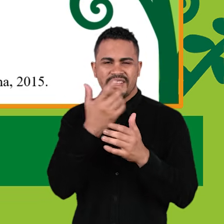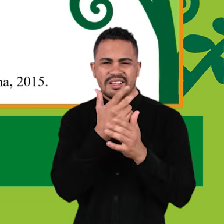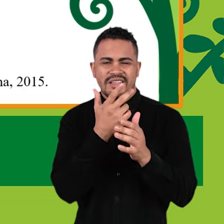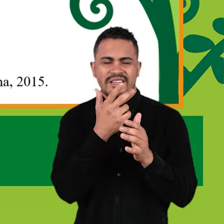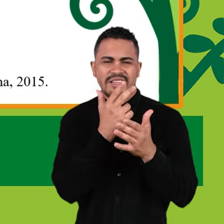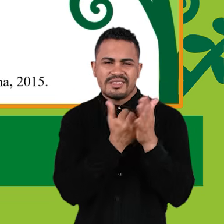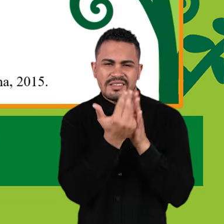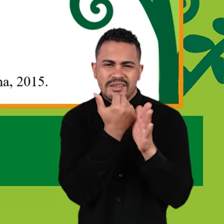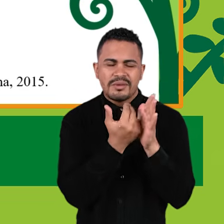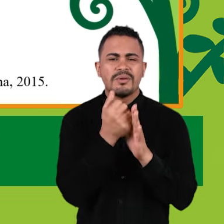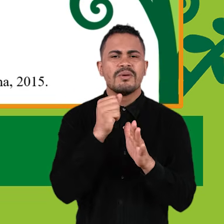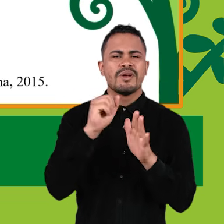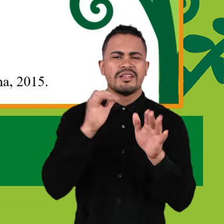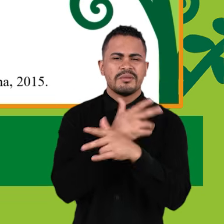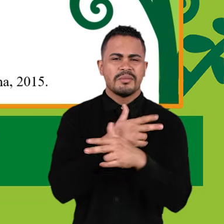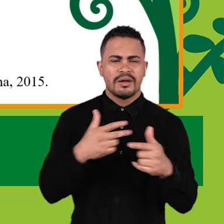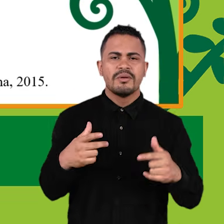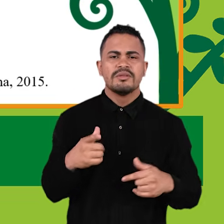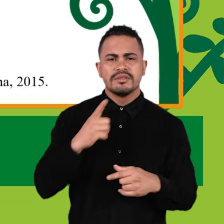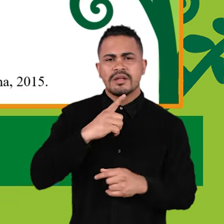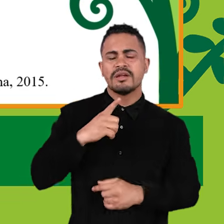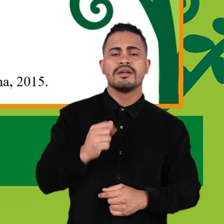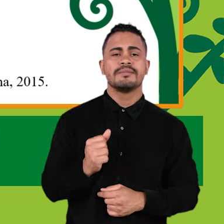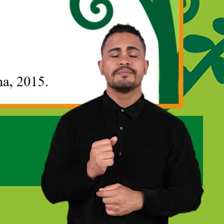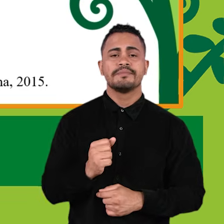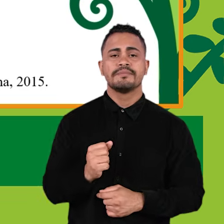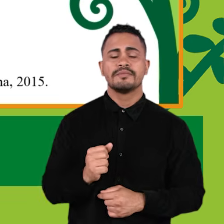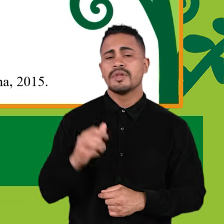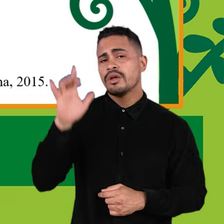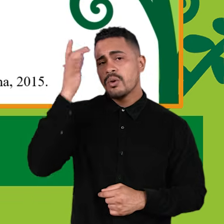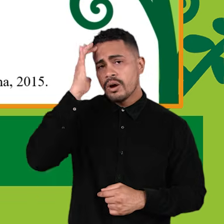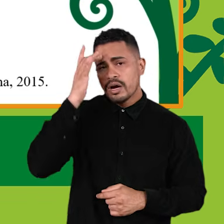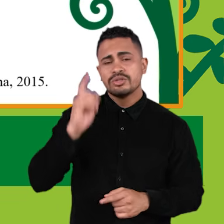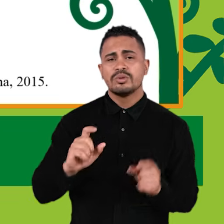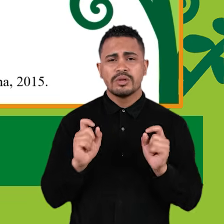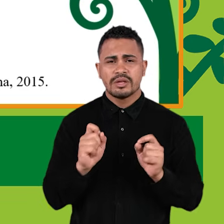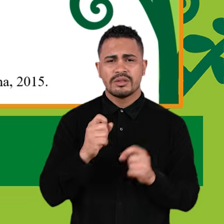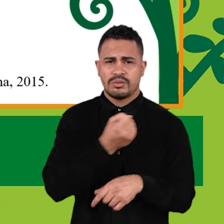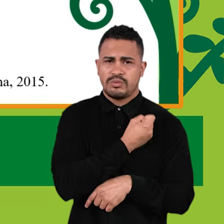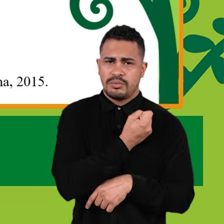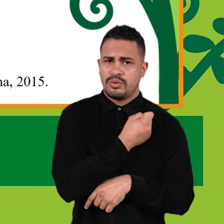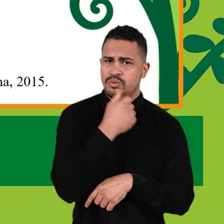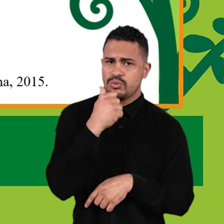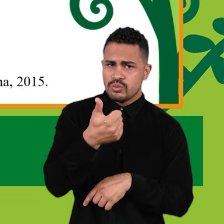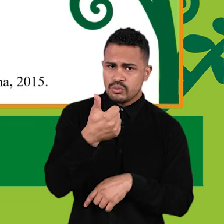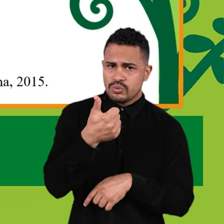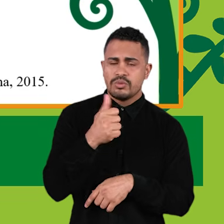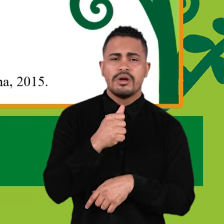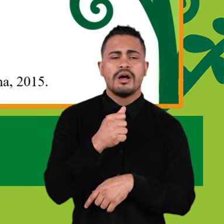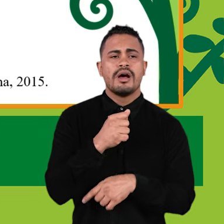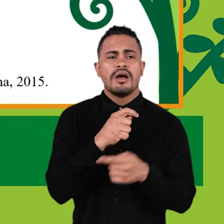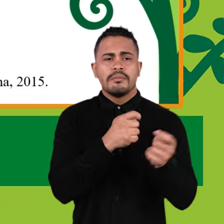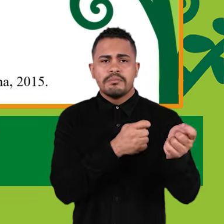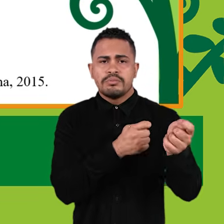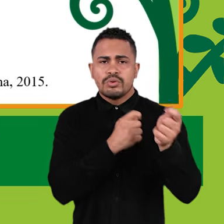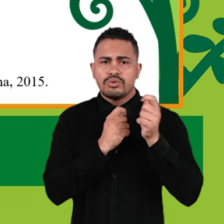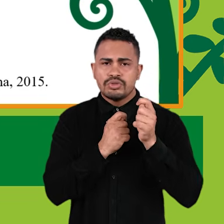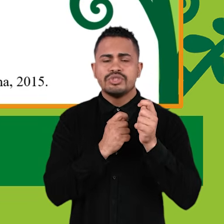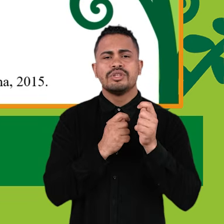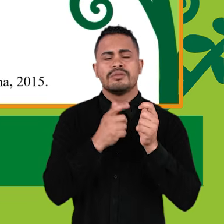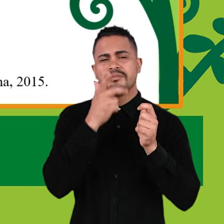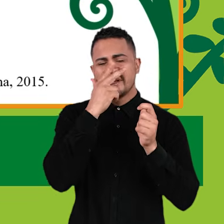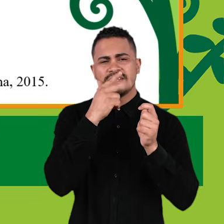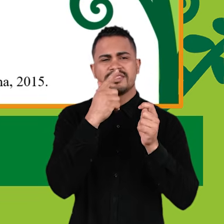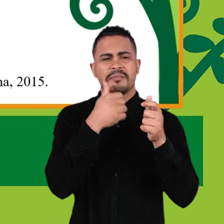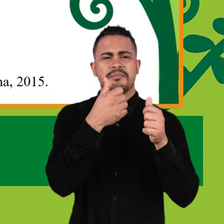ele diz assim, eu acho, né, eu acho que o quê? Eu acho que, aí tem aqui o número 1, e ele vai puxando esse que é o